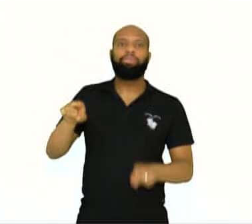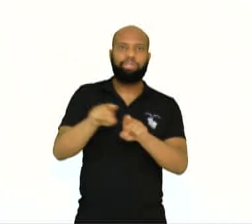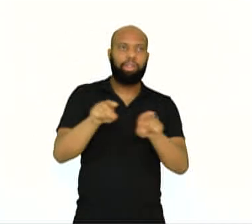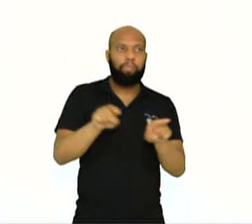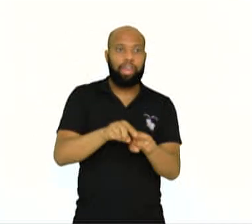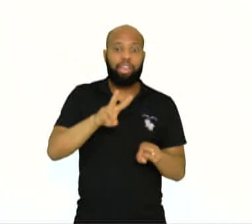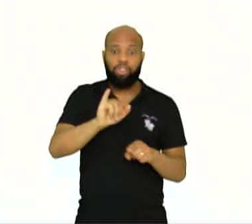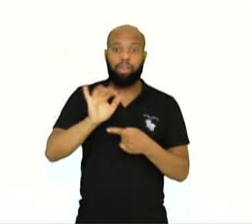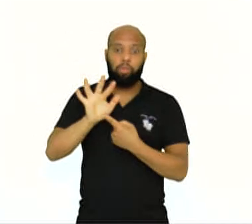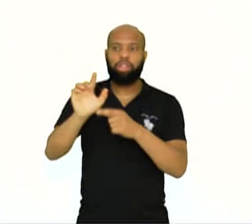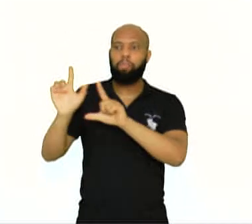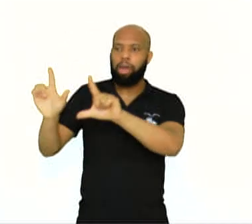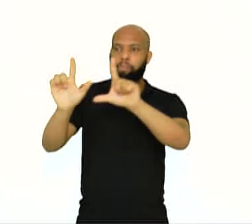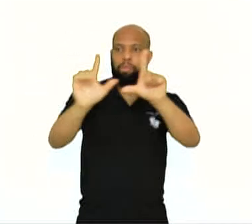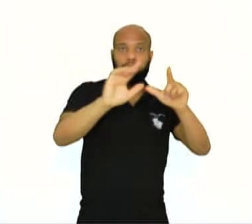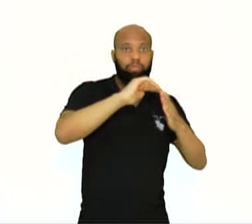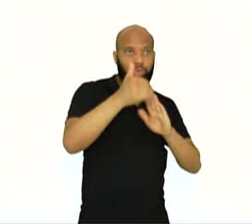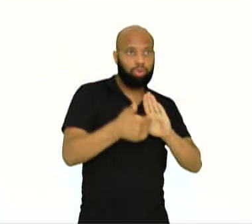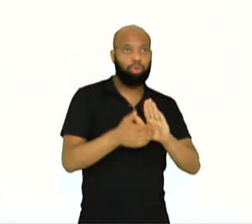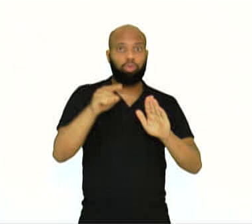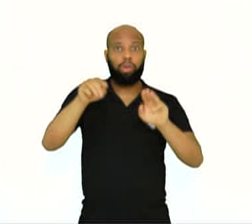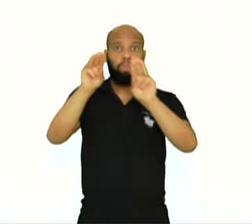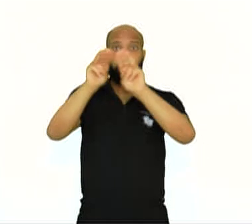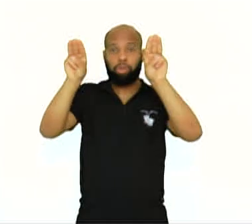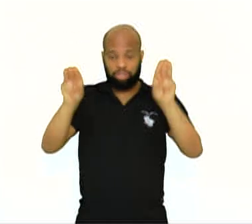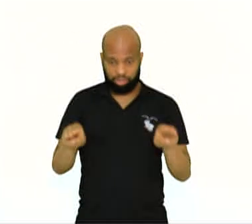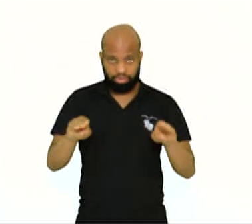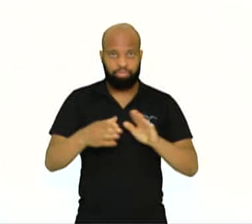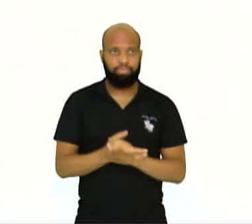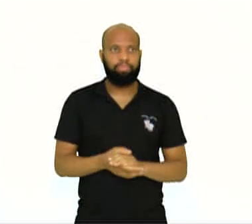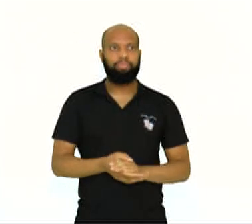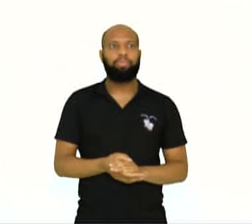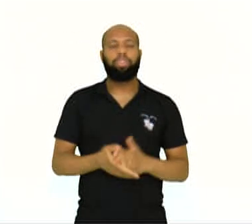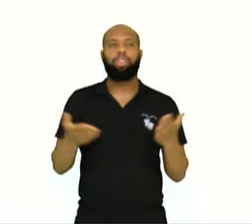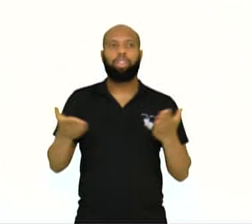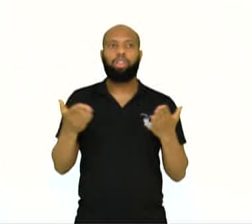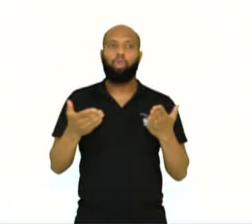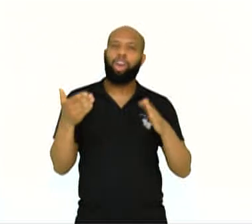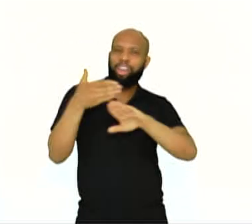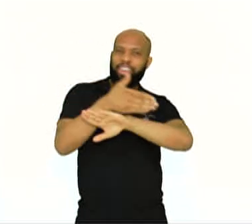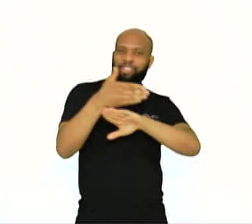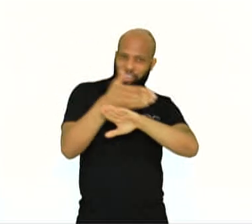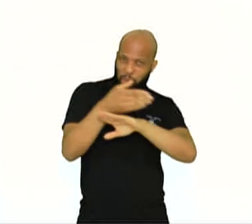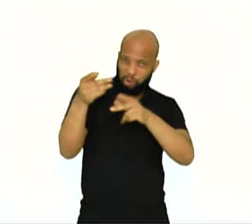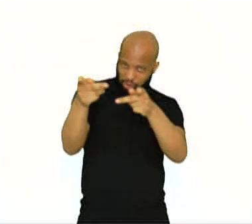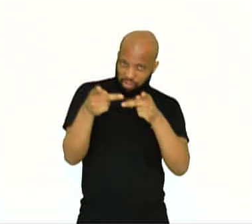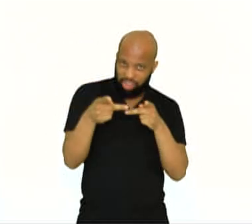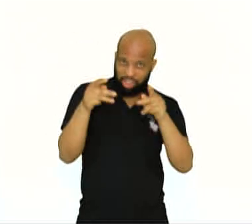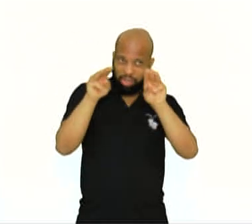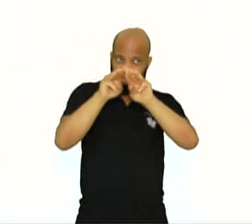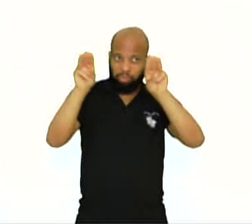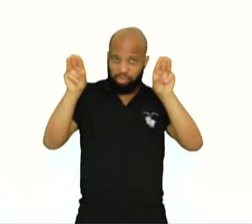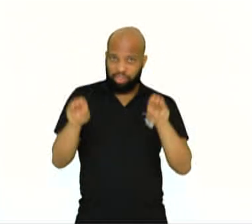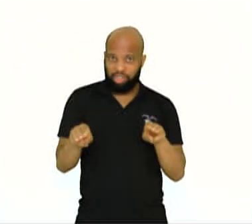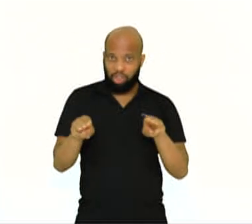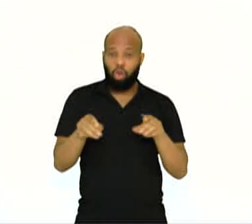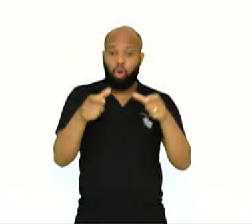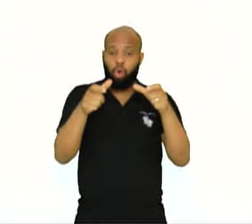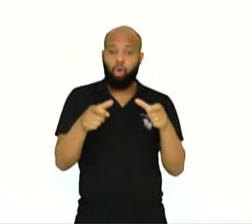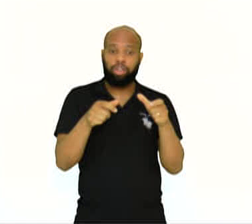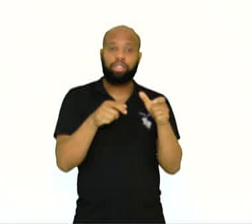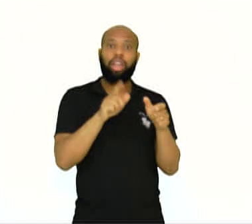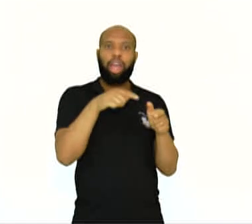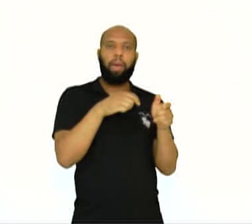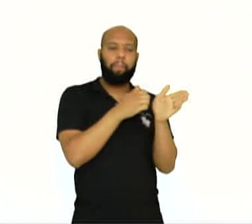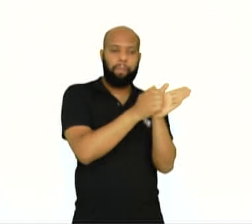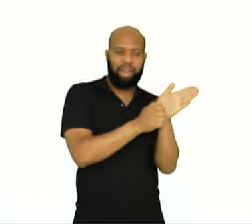vai expor para todo mundo é o museu. Vamos visitar então um museu em Paranaguá, que é